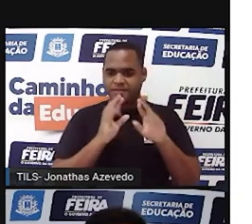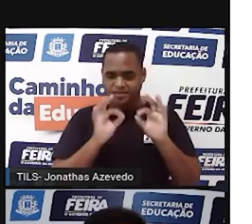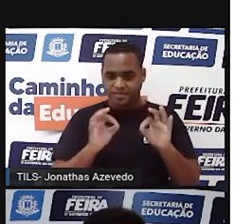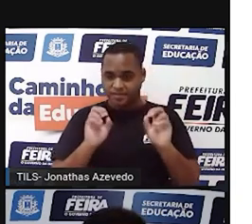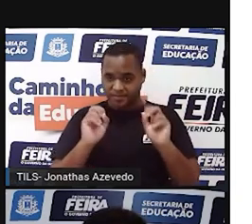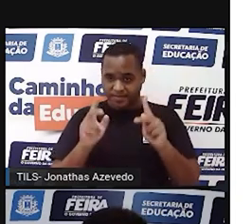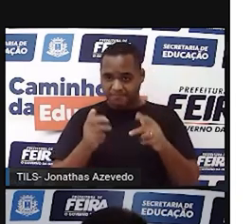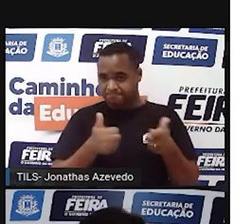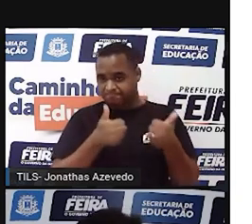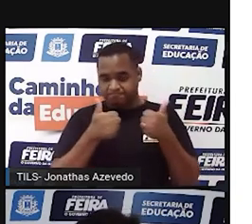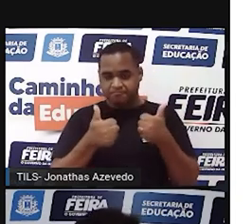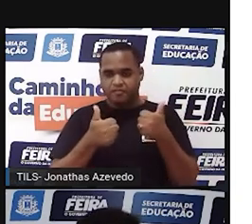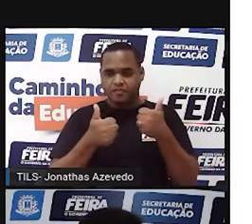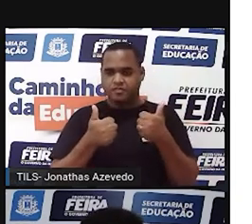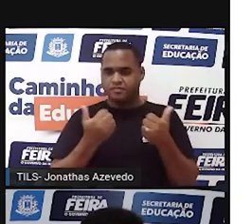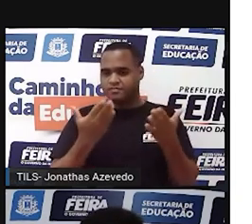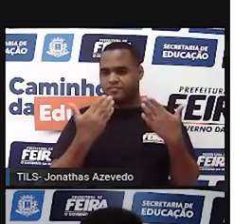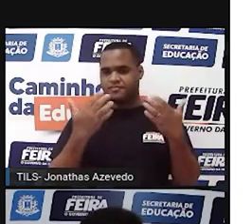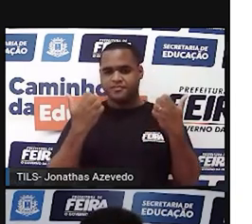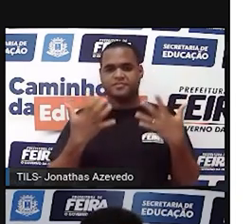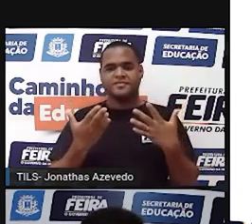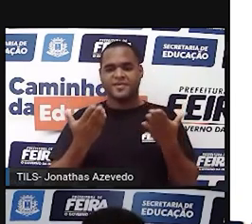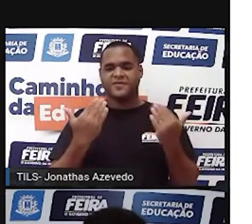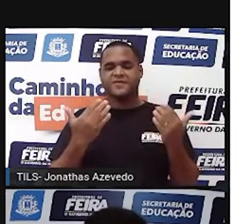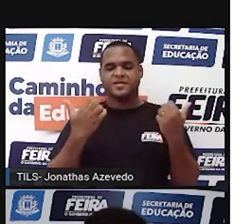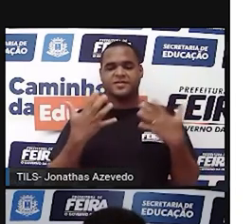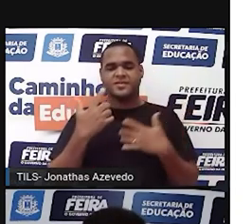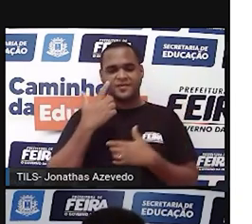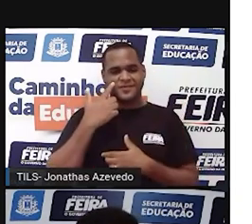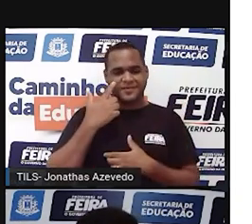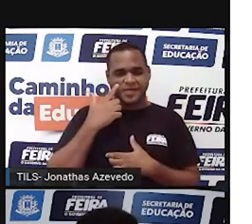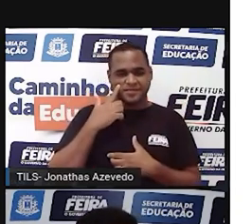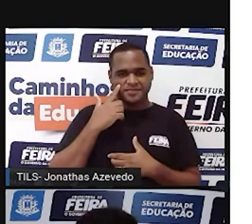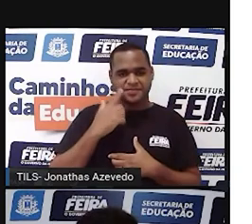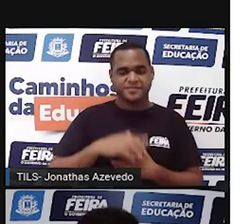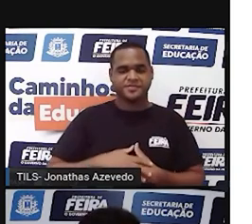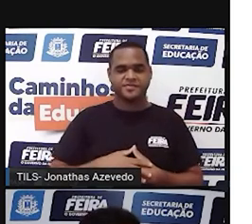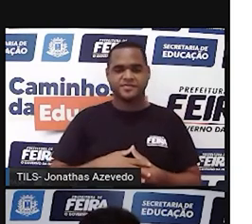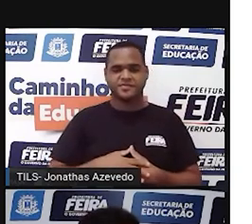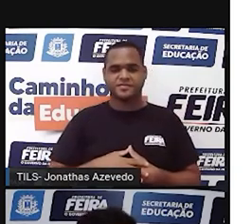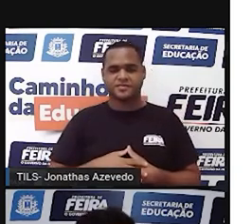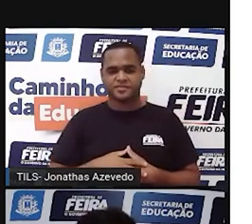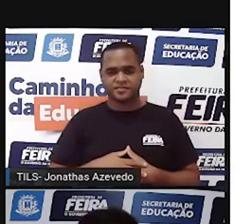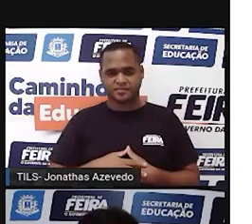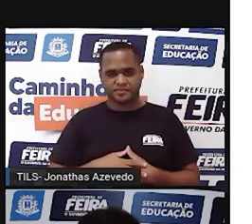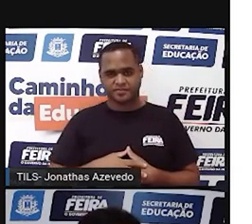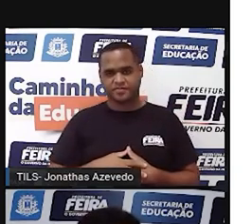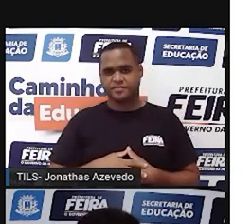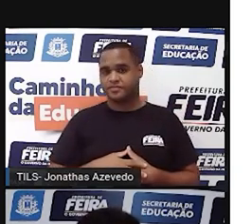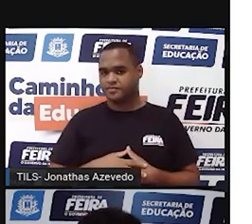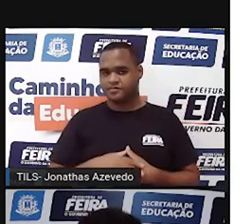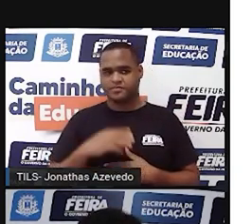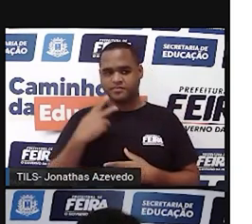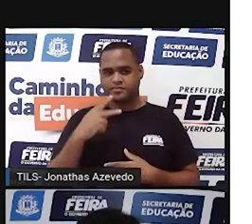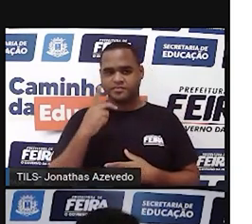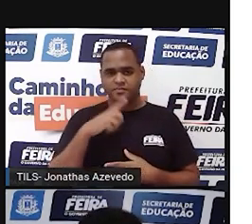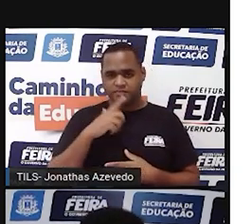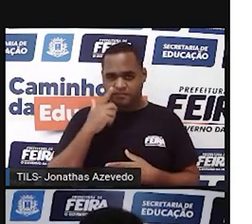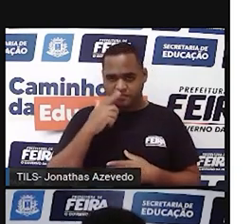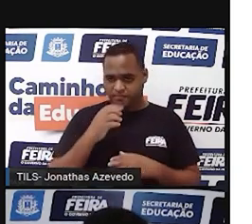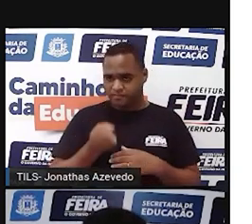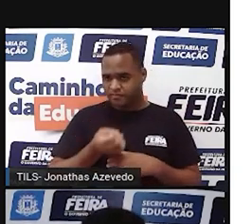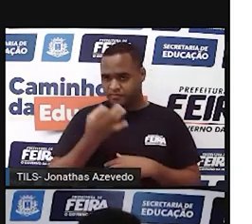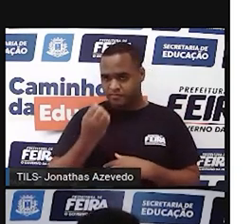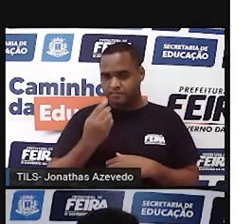Tá bom? Bora, vem comigo, se liga aí. Qual é a unidade de medida mais adequada